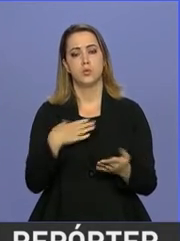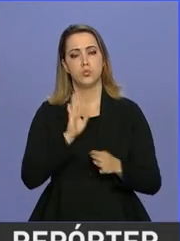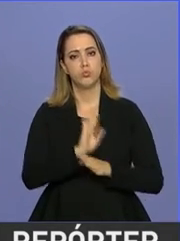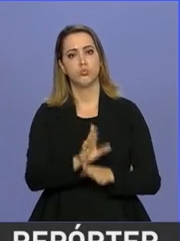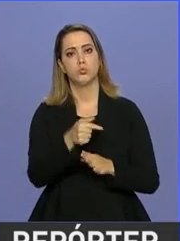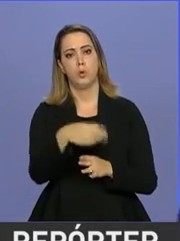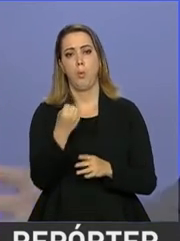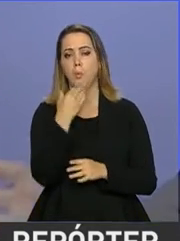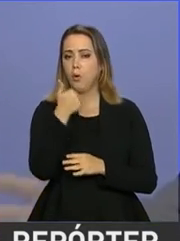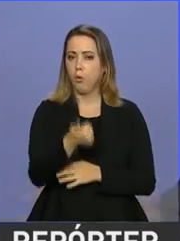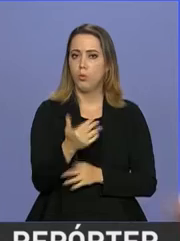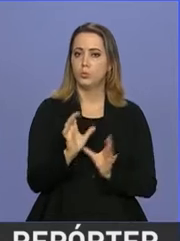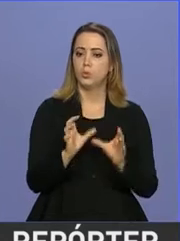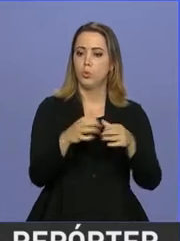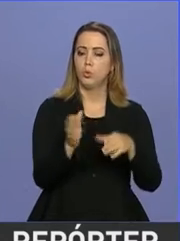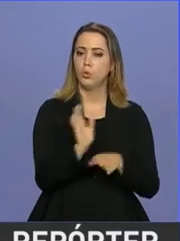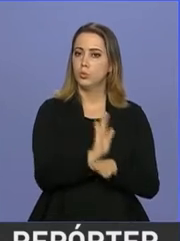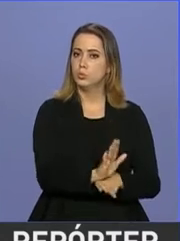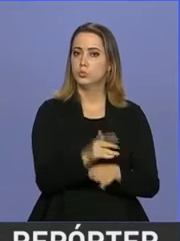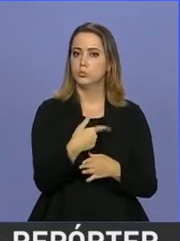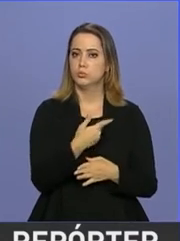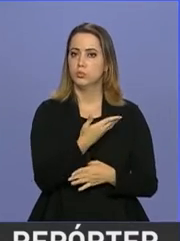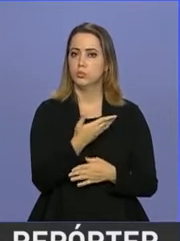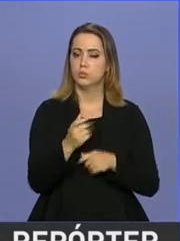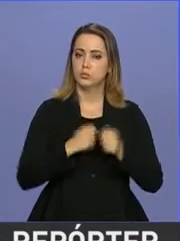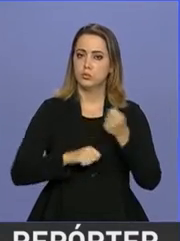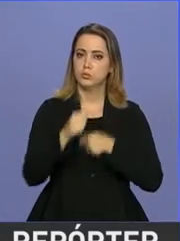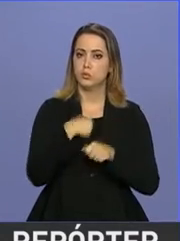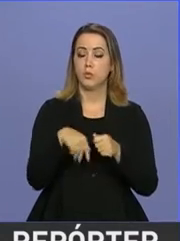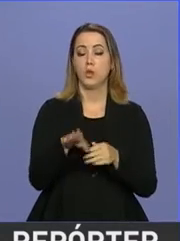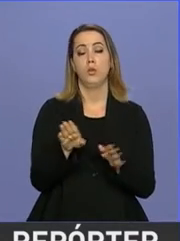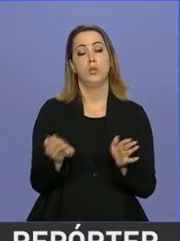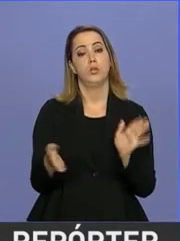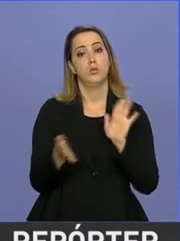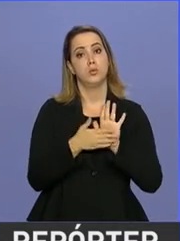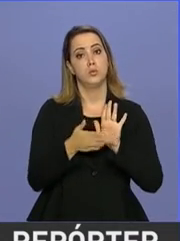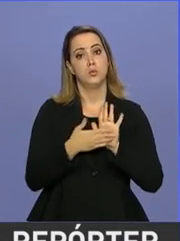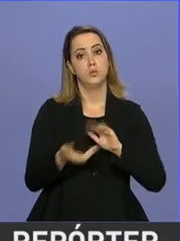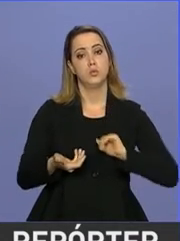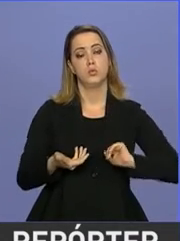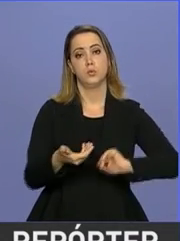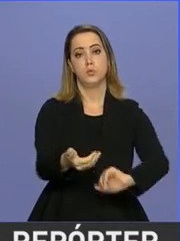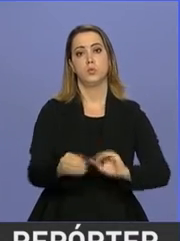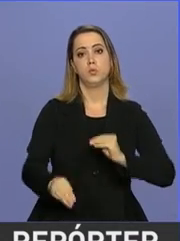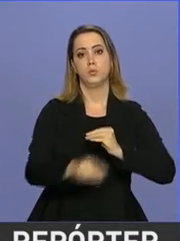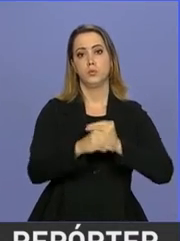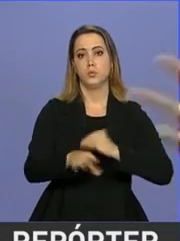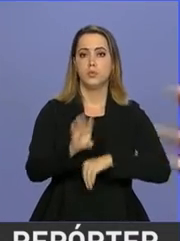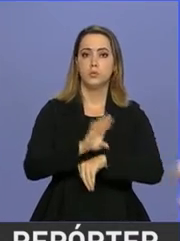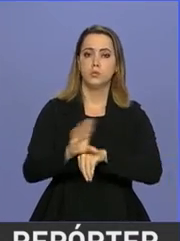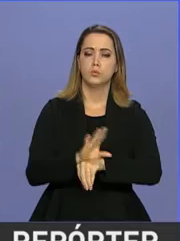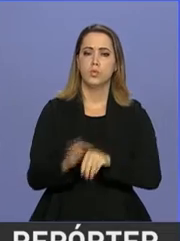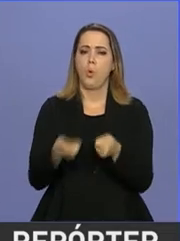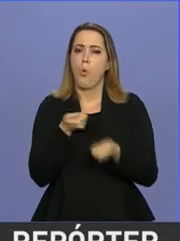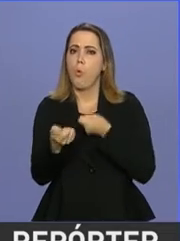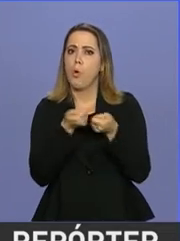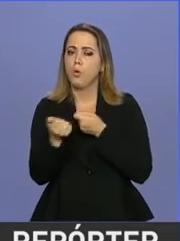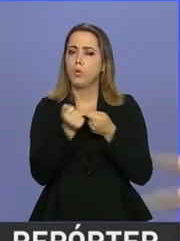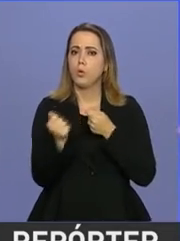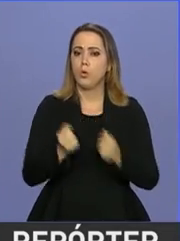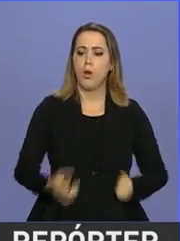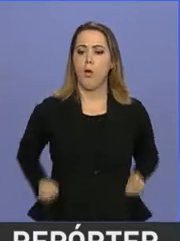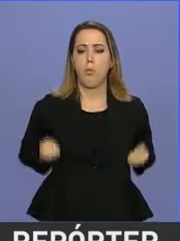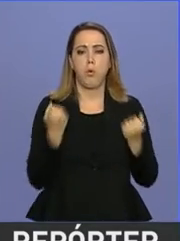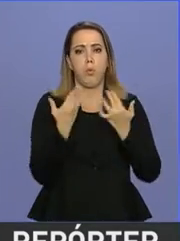suposição nós mandamos para o Congresso Nacional uma proposta de membro constitucional que pretende controlar os gastos